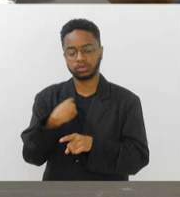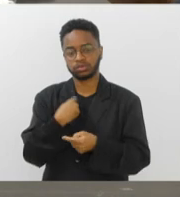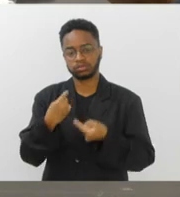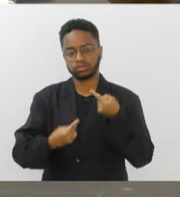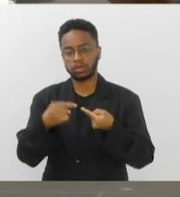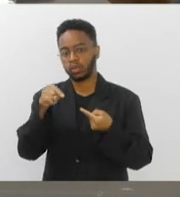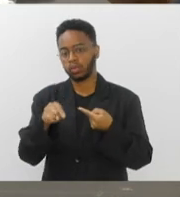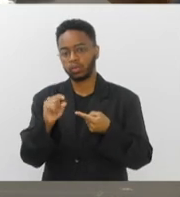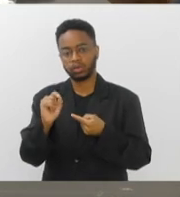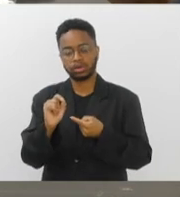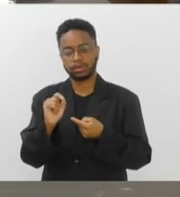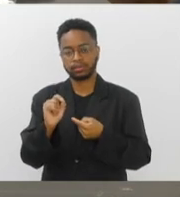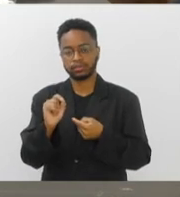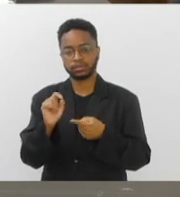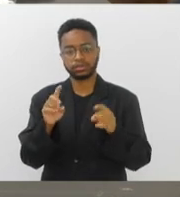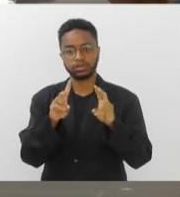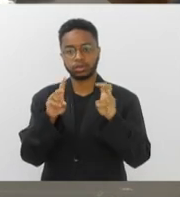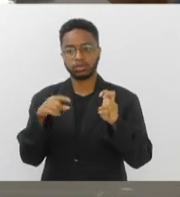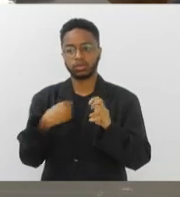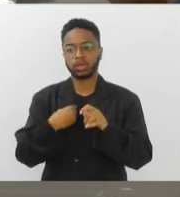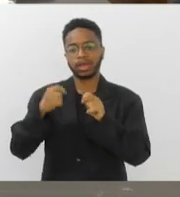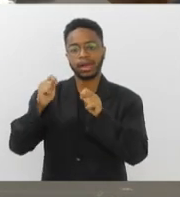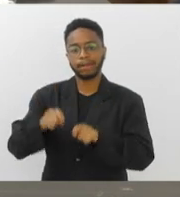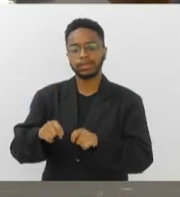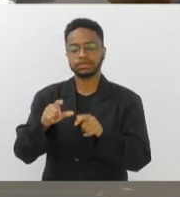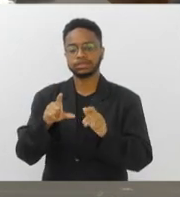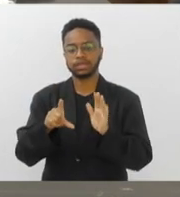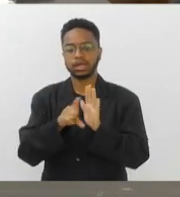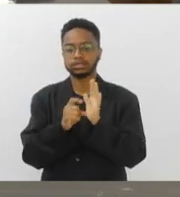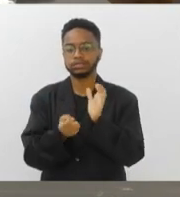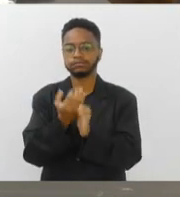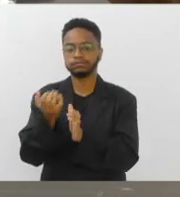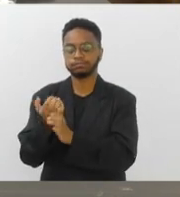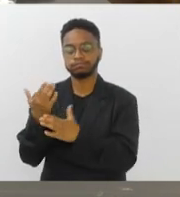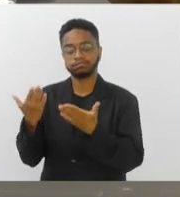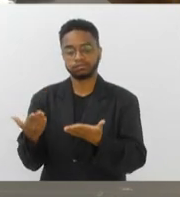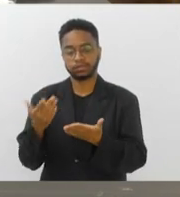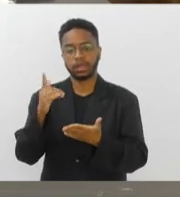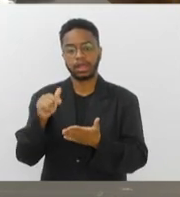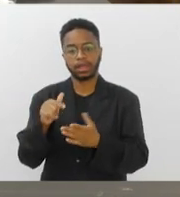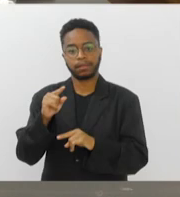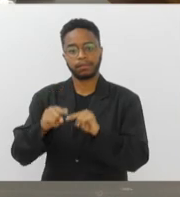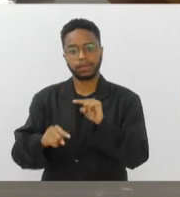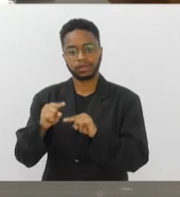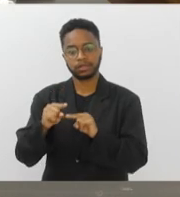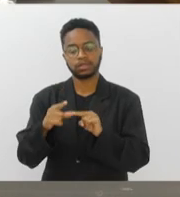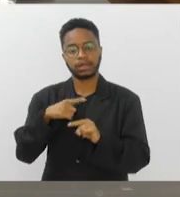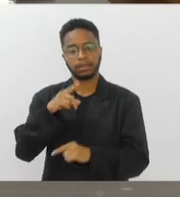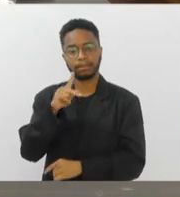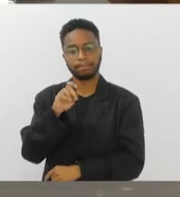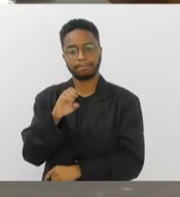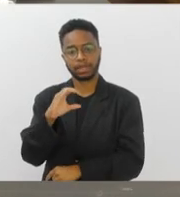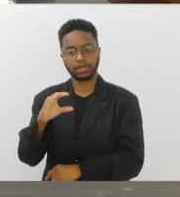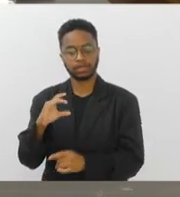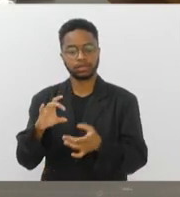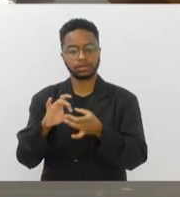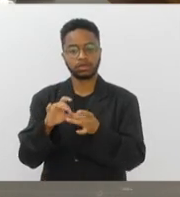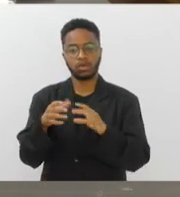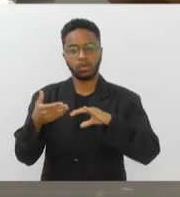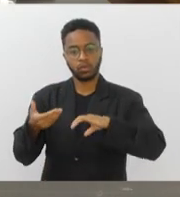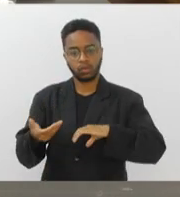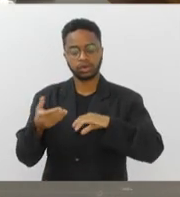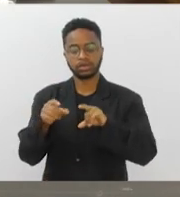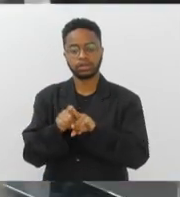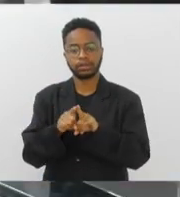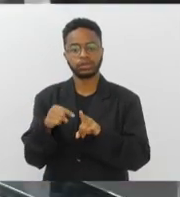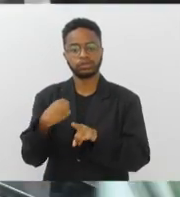é referendar aqui a nossa capacidade legislativa. Isso está sendo objeto de uma PEC no Congresso Nacional Brasileiro para que